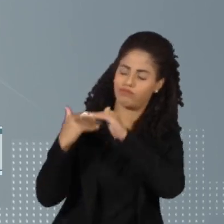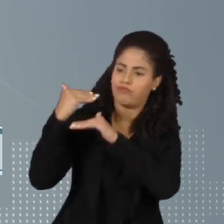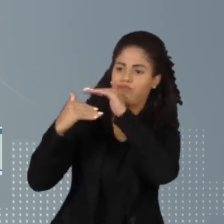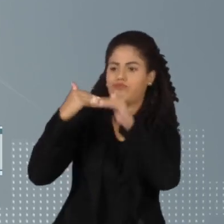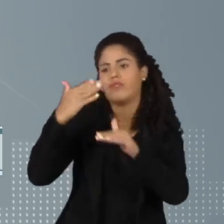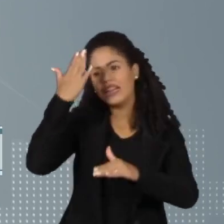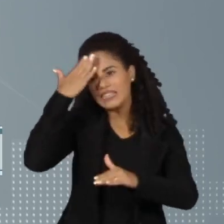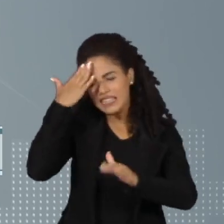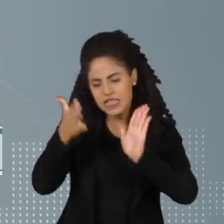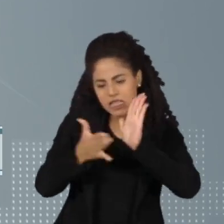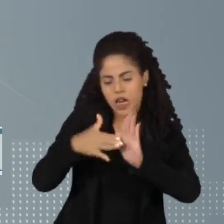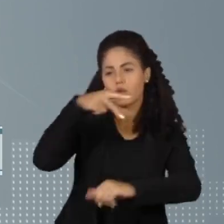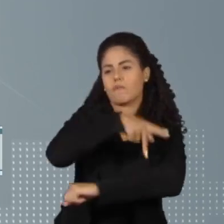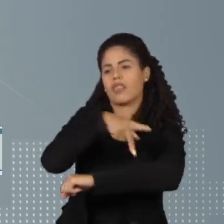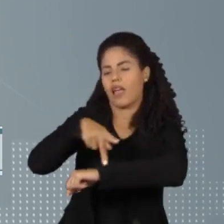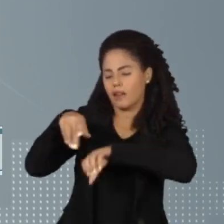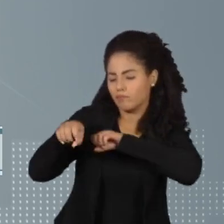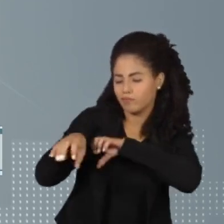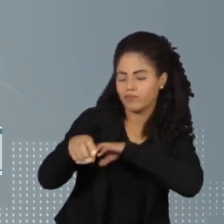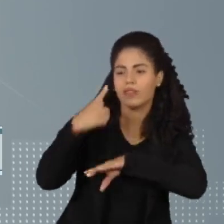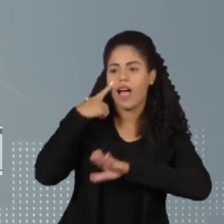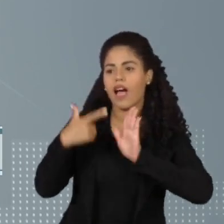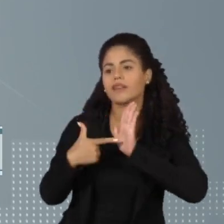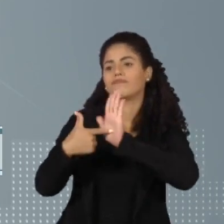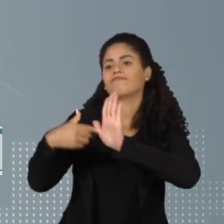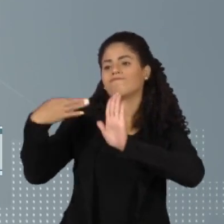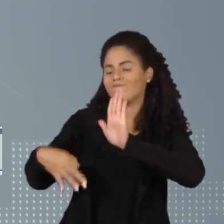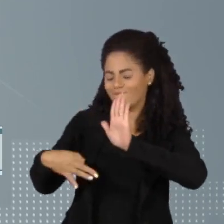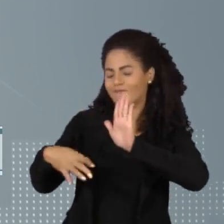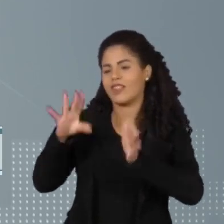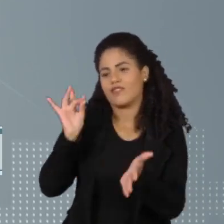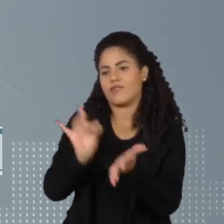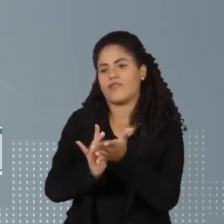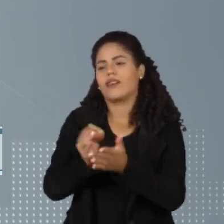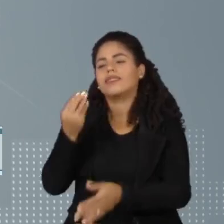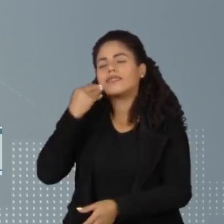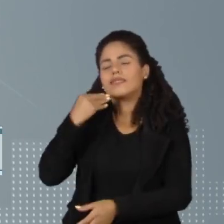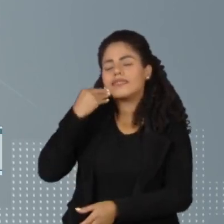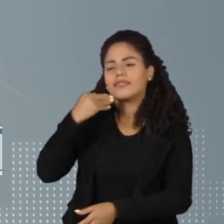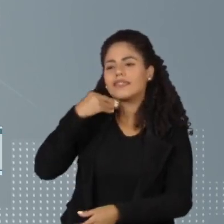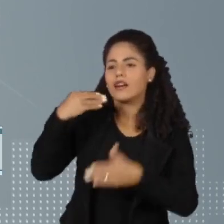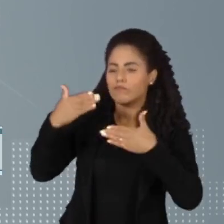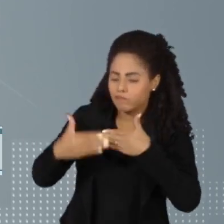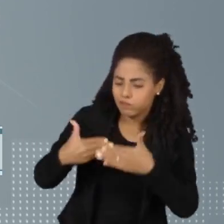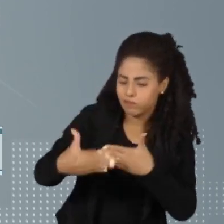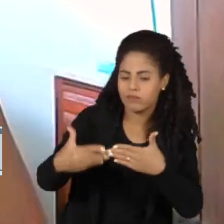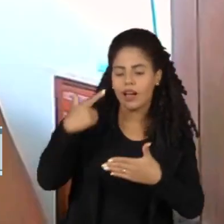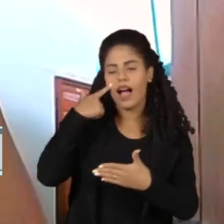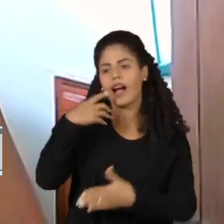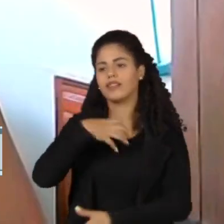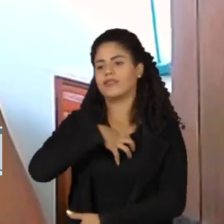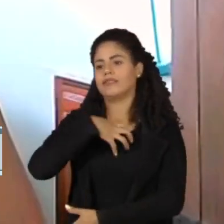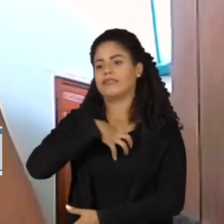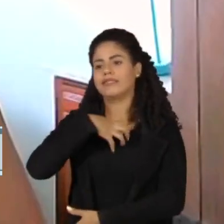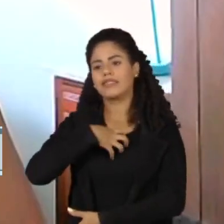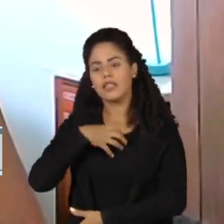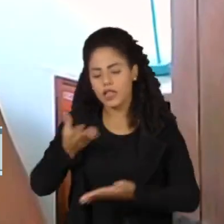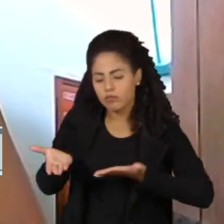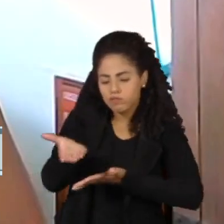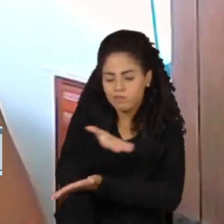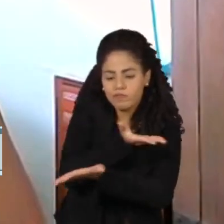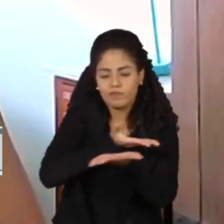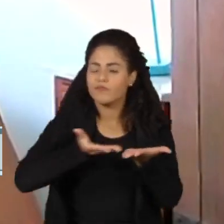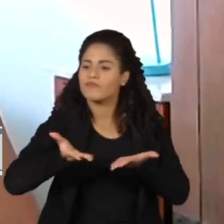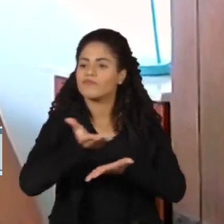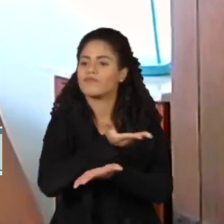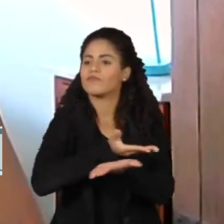currículos políticos pedagógicos, a gente pode realmente tentar, de uma certa maneira,